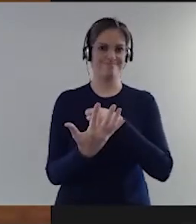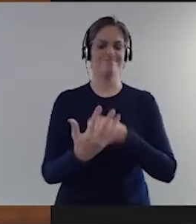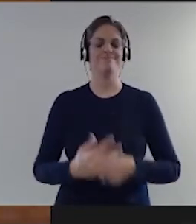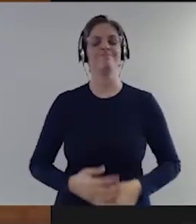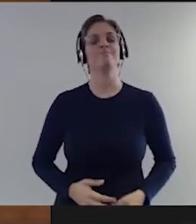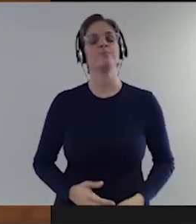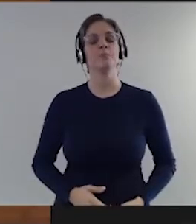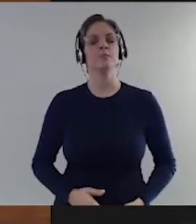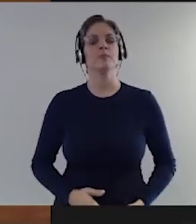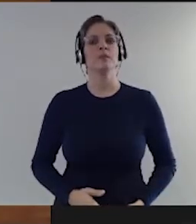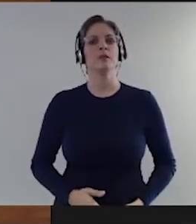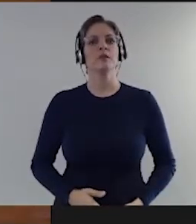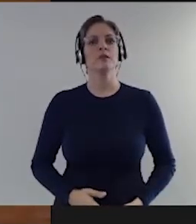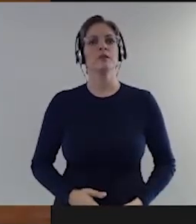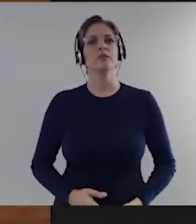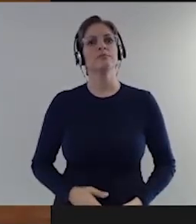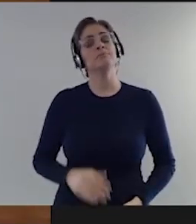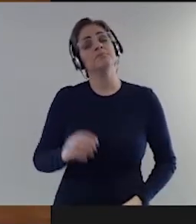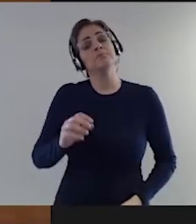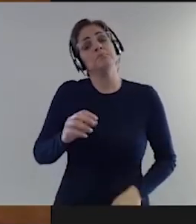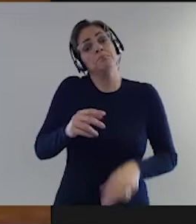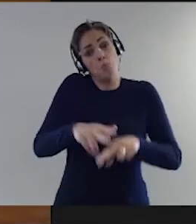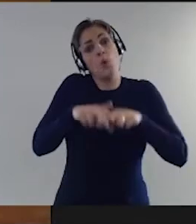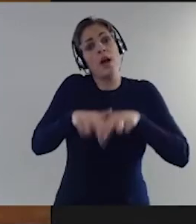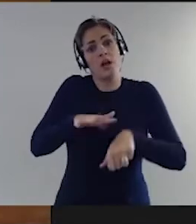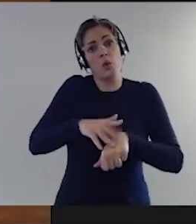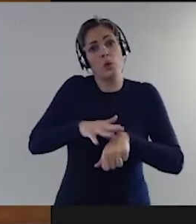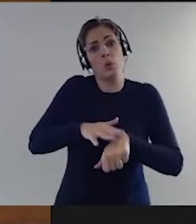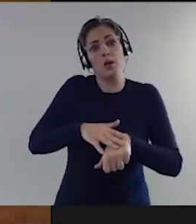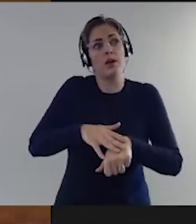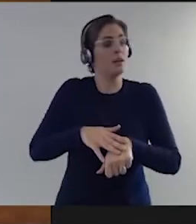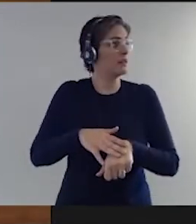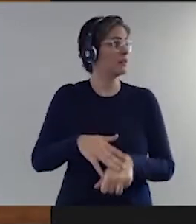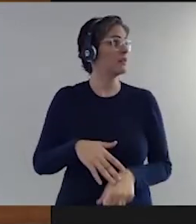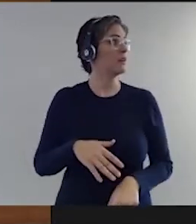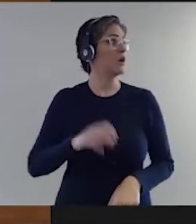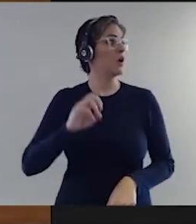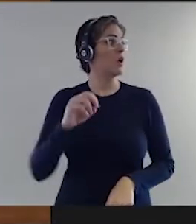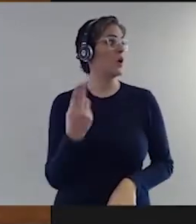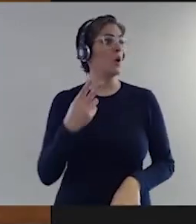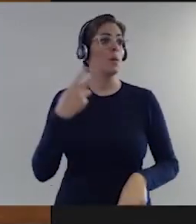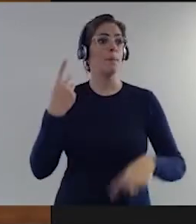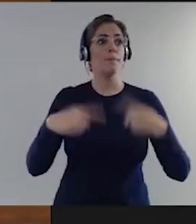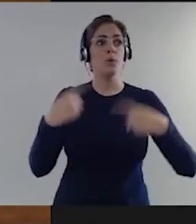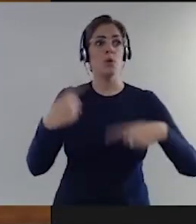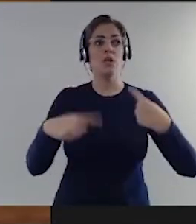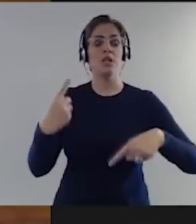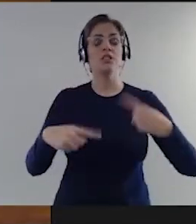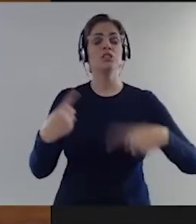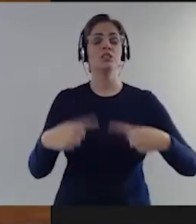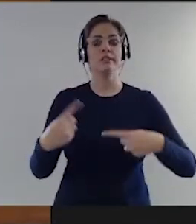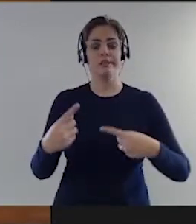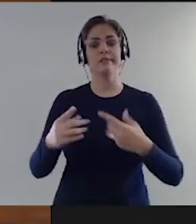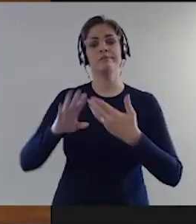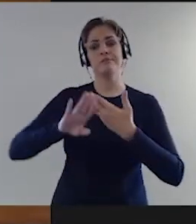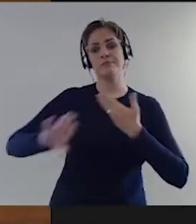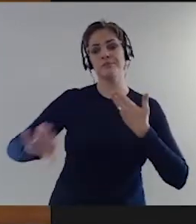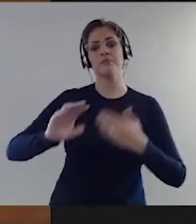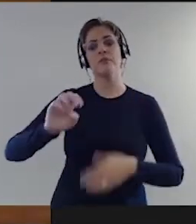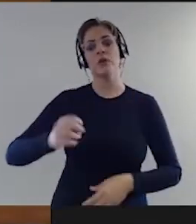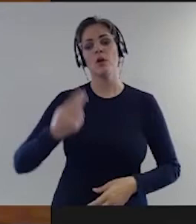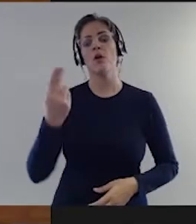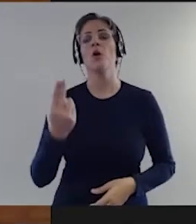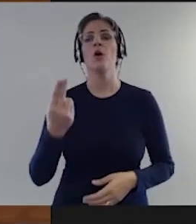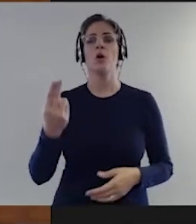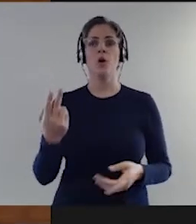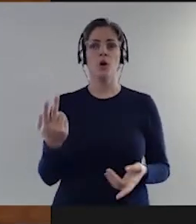Né? Seja pela doença, seja pelas políticas de isolamento social, seja pela desagregação